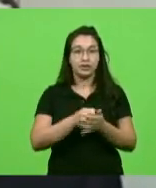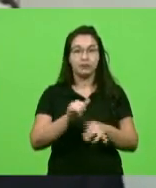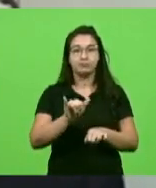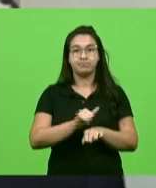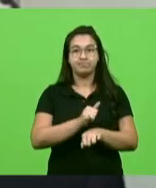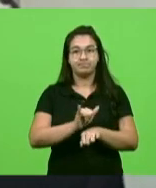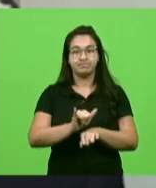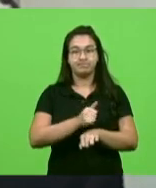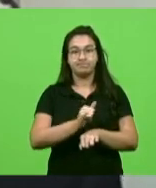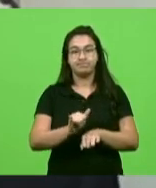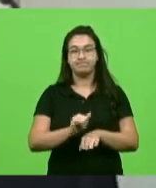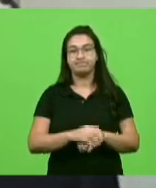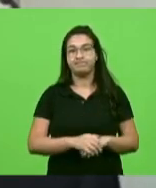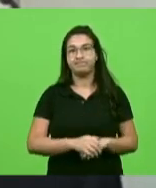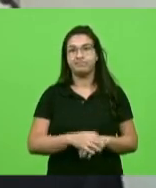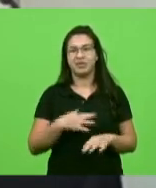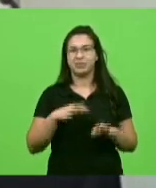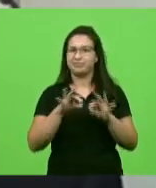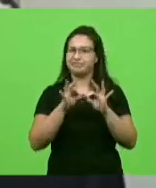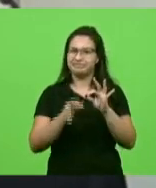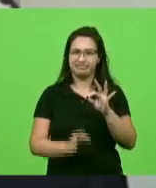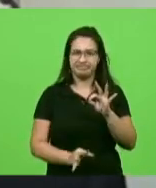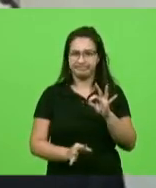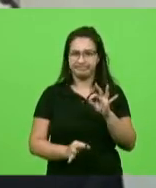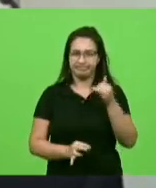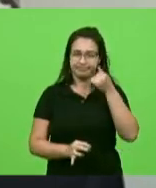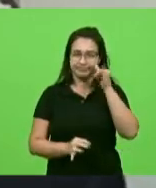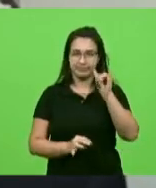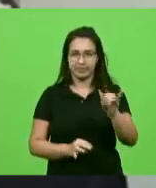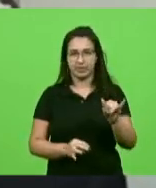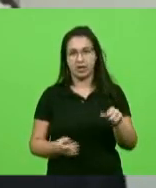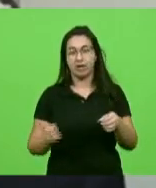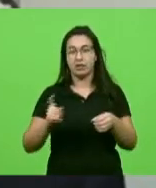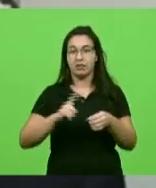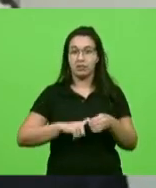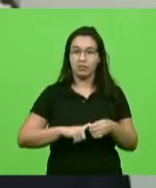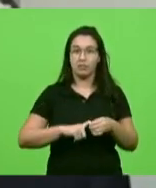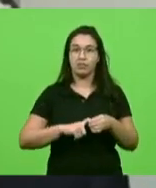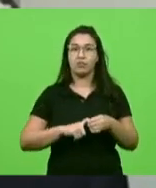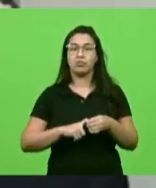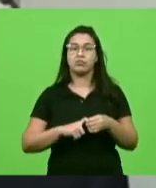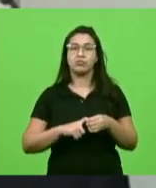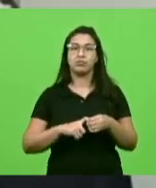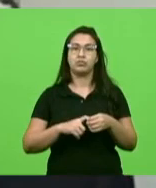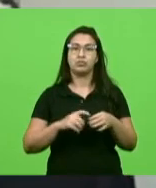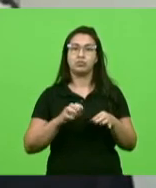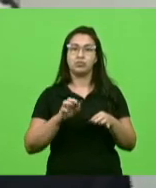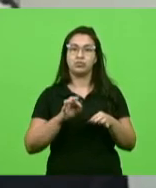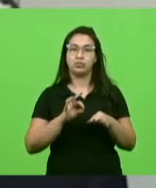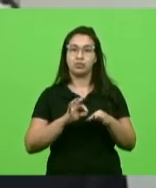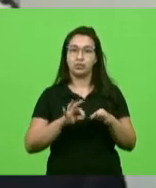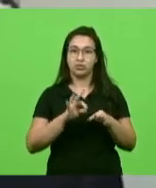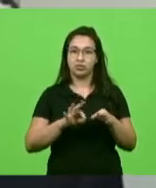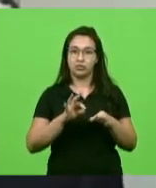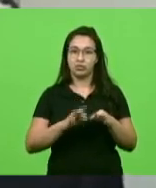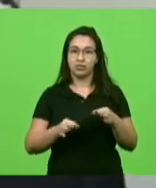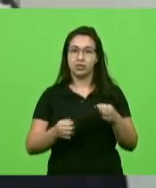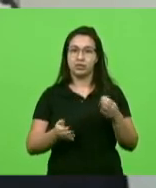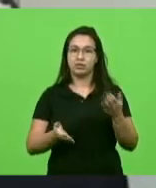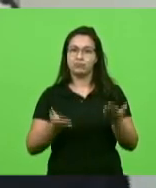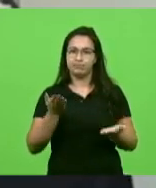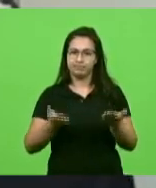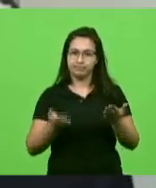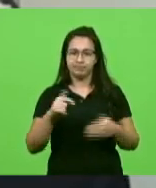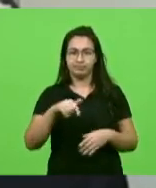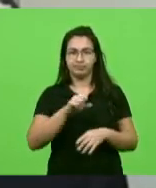e por fim sem querer me estender evoca a necessidade de retorno à estabilidade institucional de Santa Catarina nós